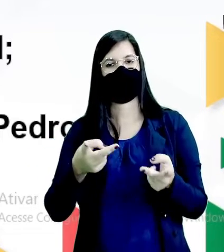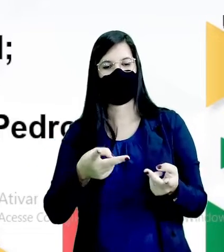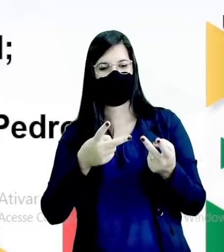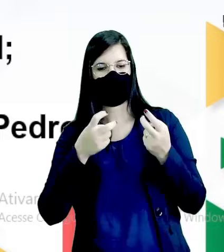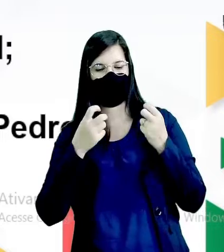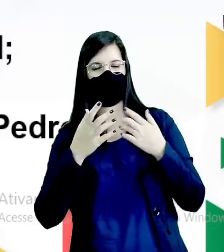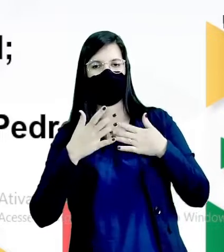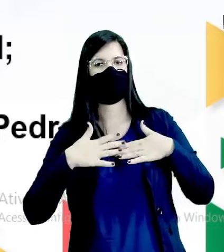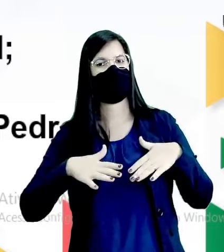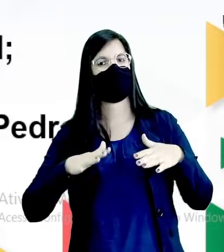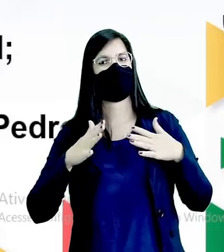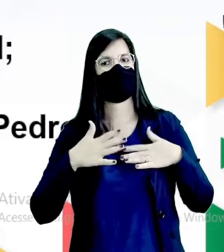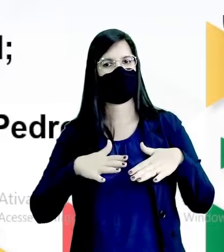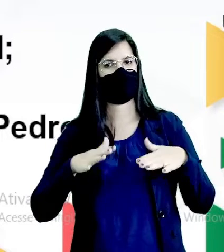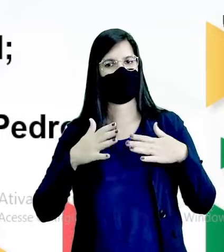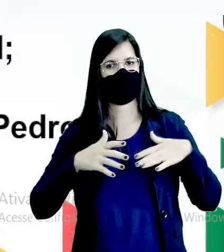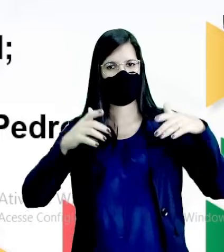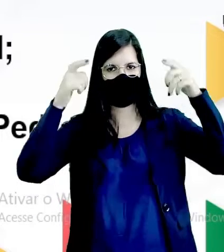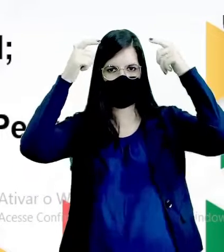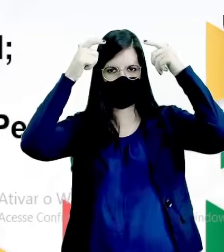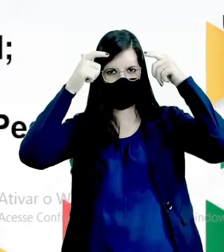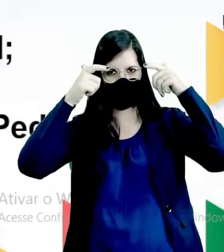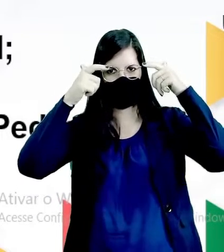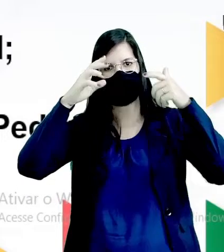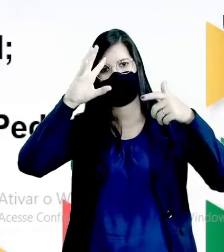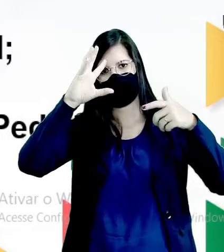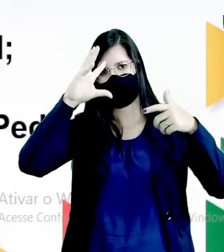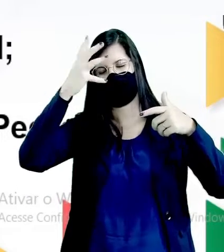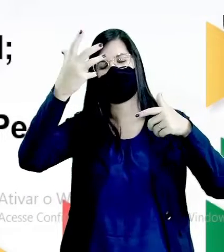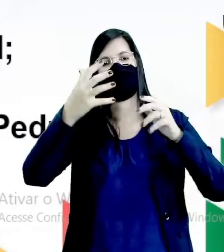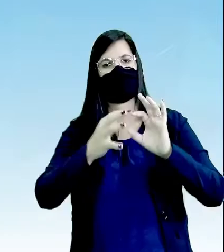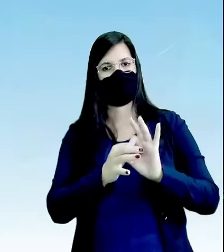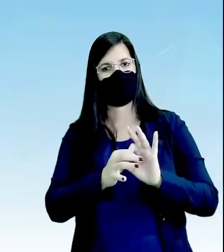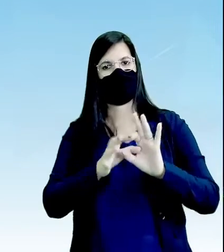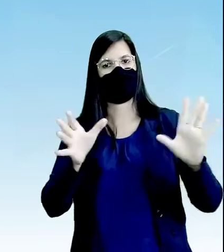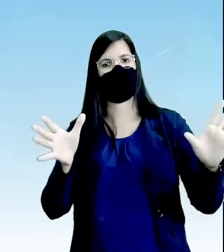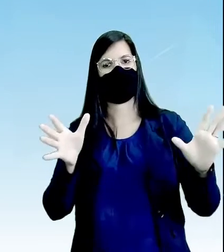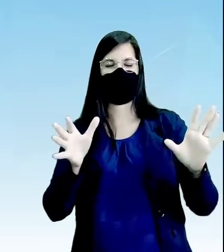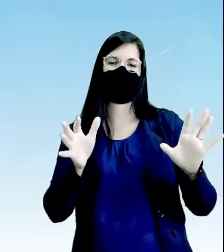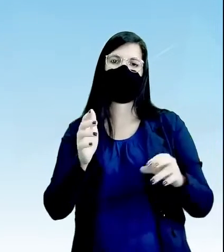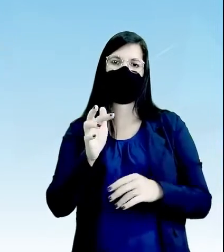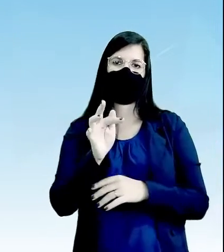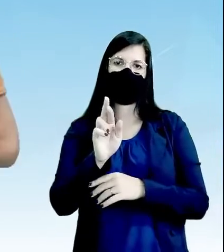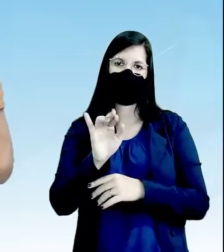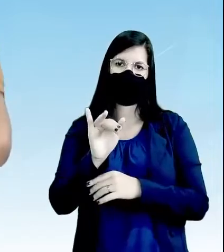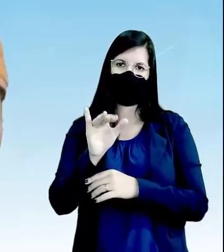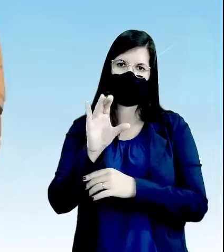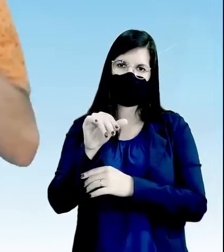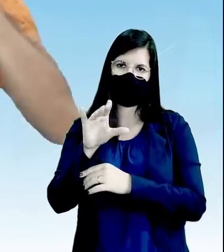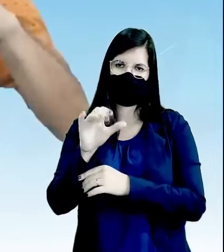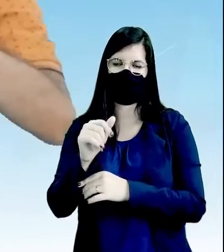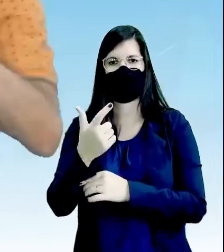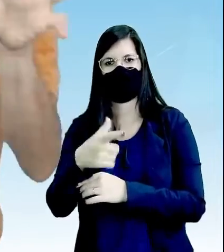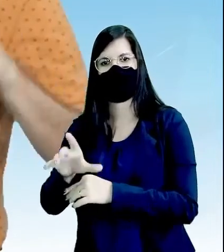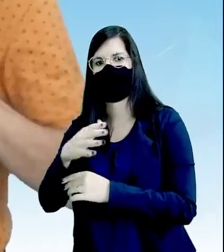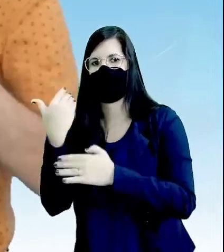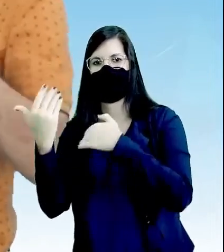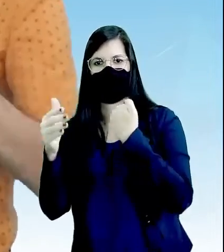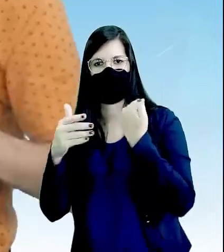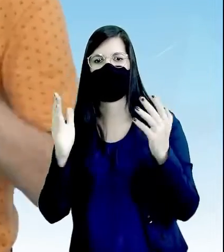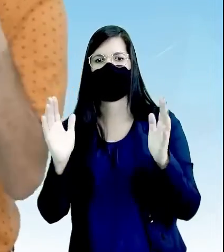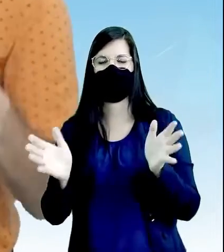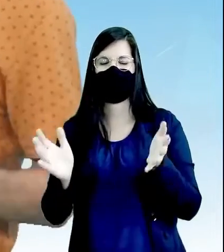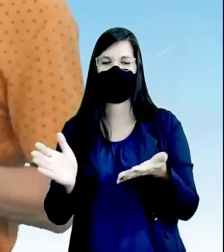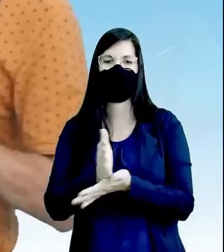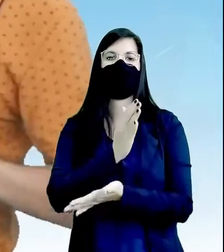mais calmo, aí decidiu liberar ele. Liberar ele, outros já tinham morrido, outros também tinham sido presos e os